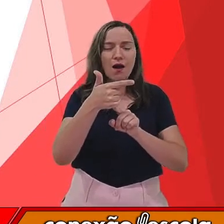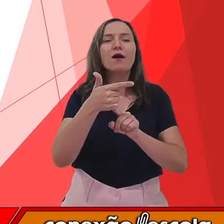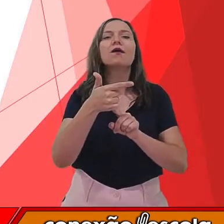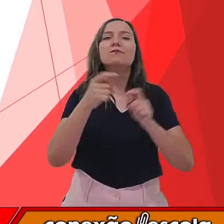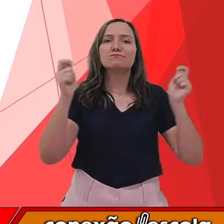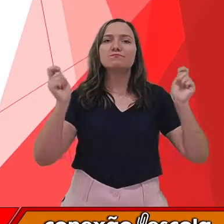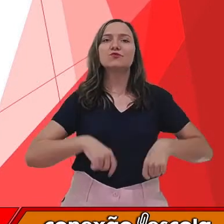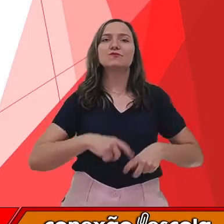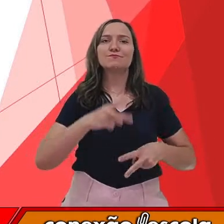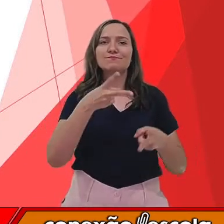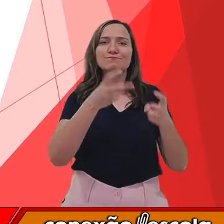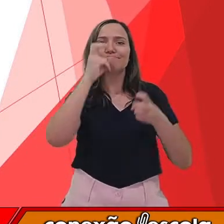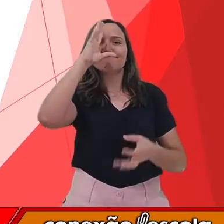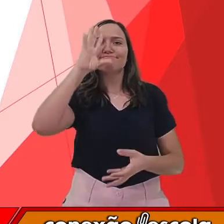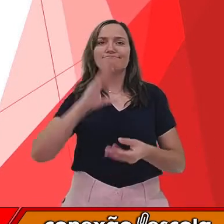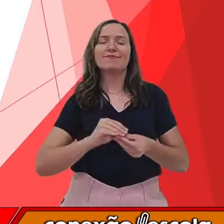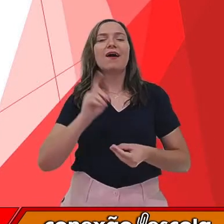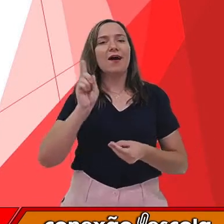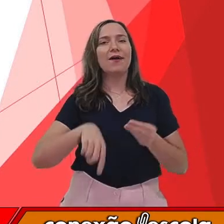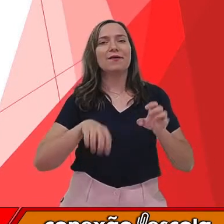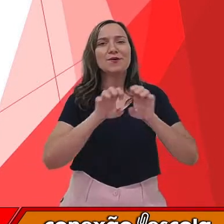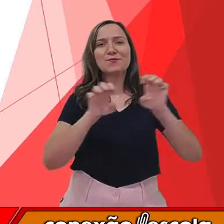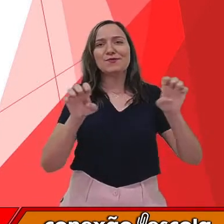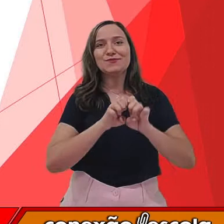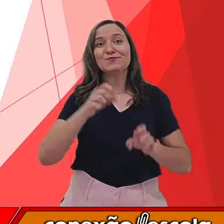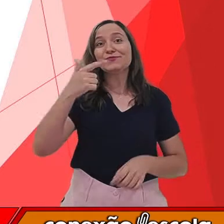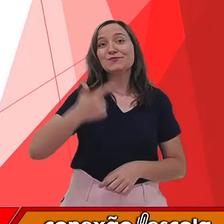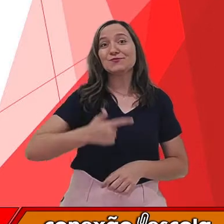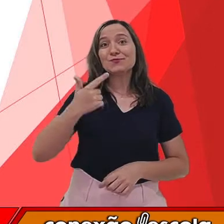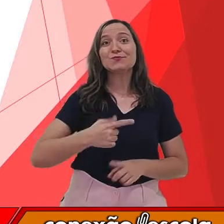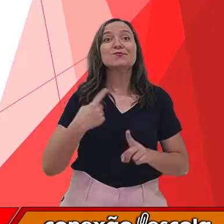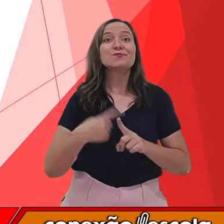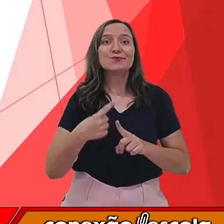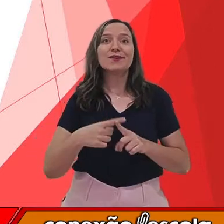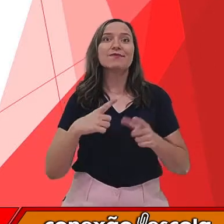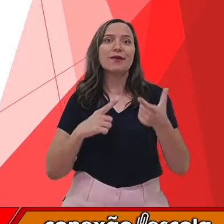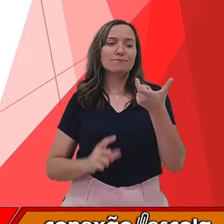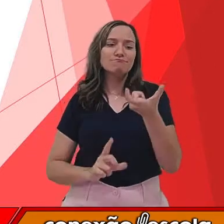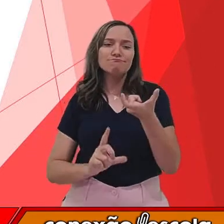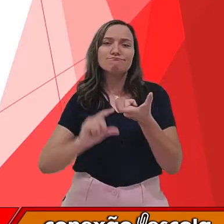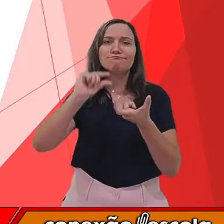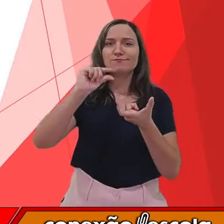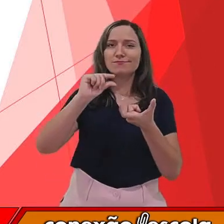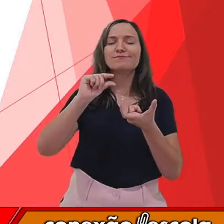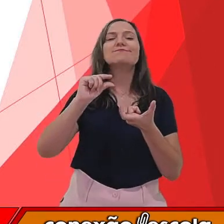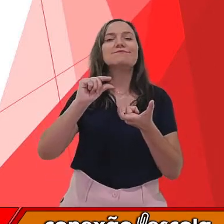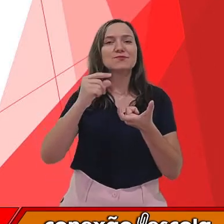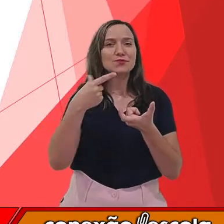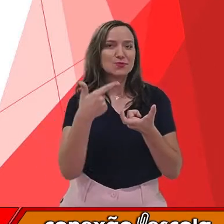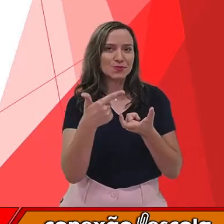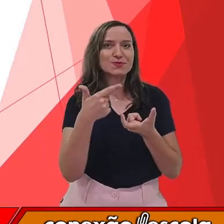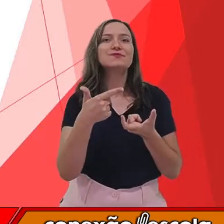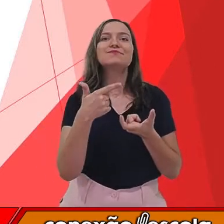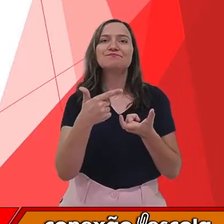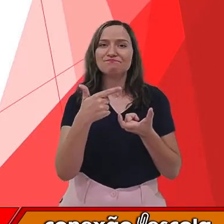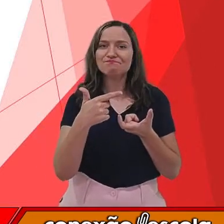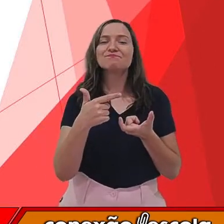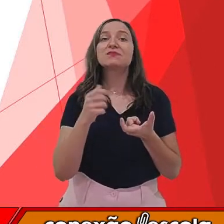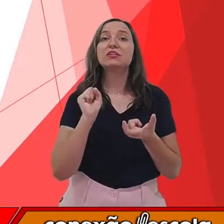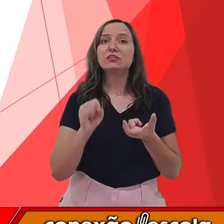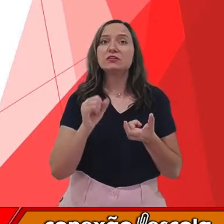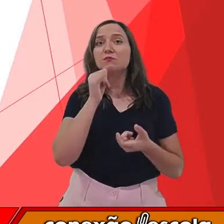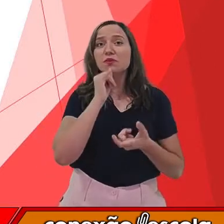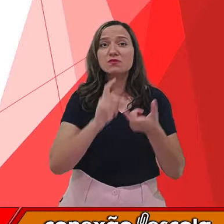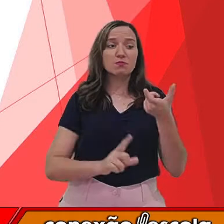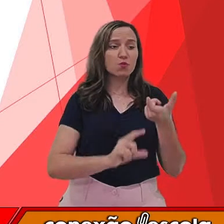equação ser uma equação do segundo grau porque ela tem o índice de expoente 2 se tem